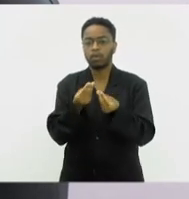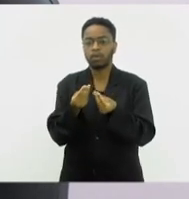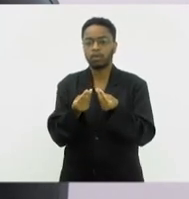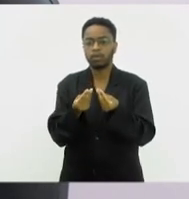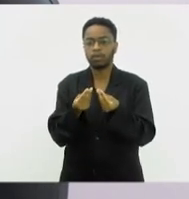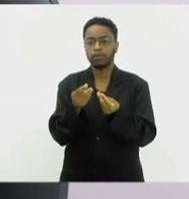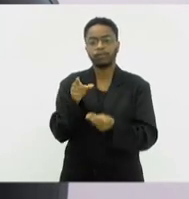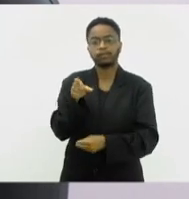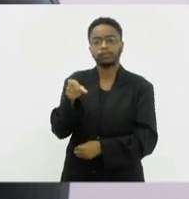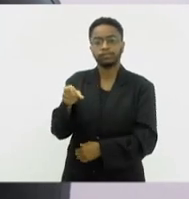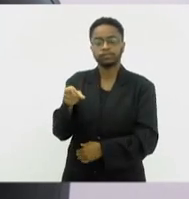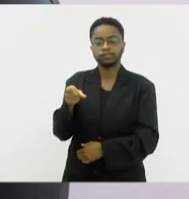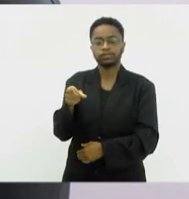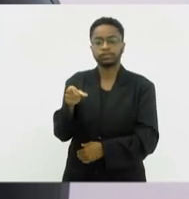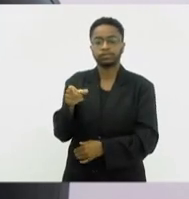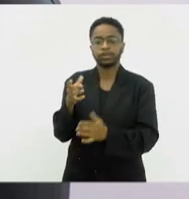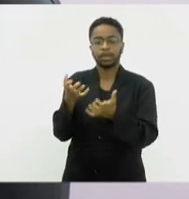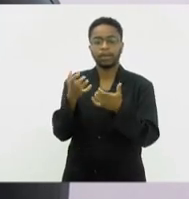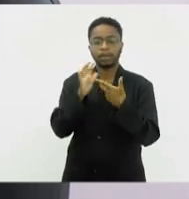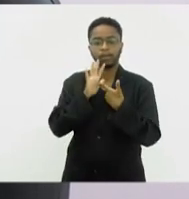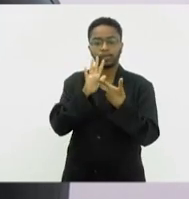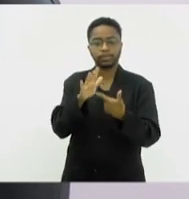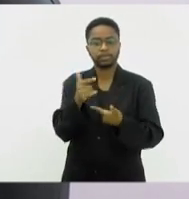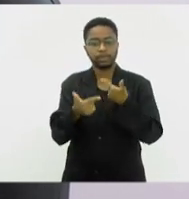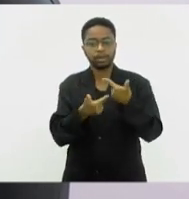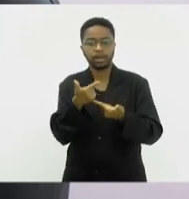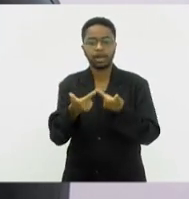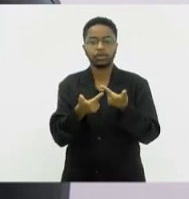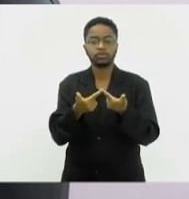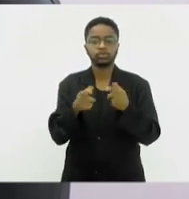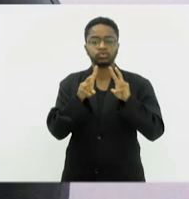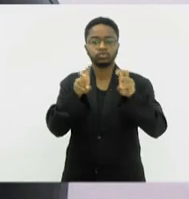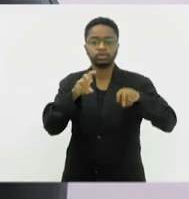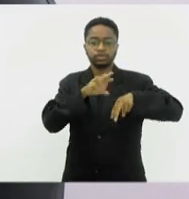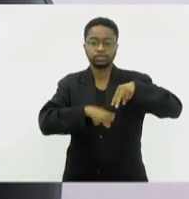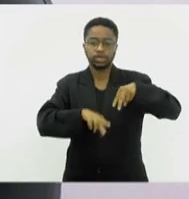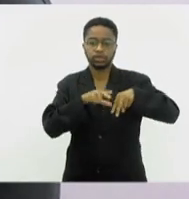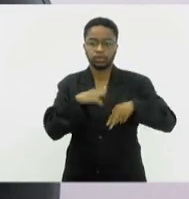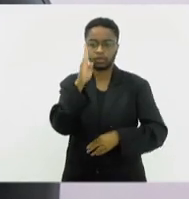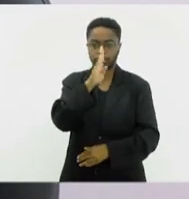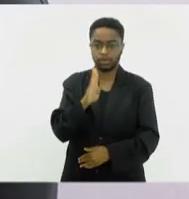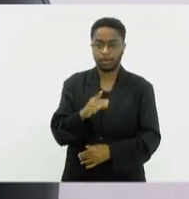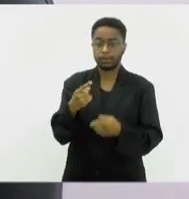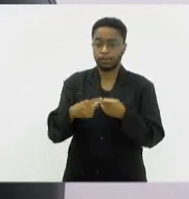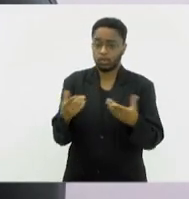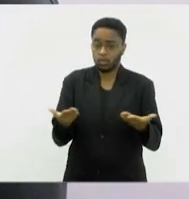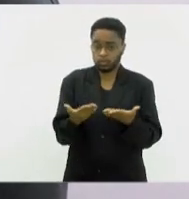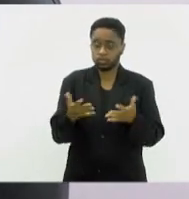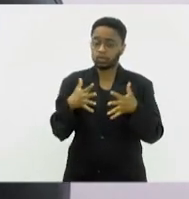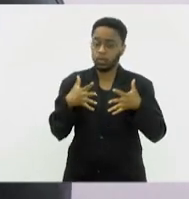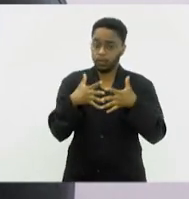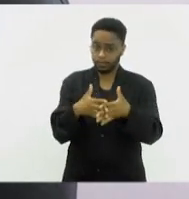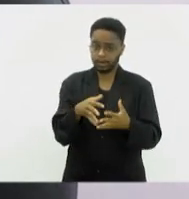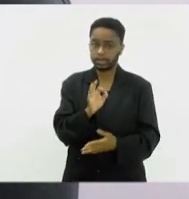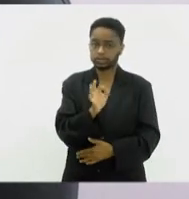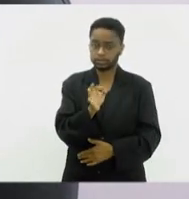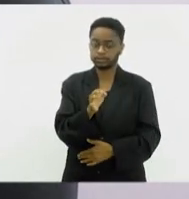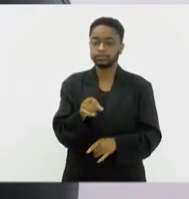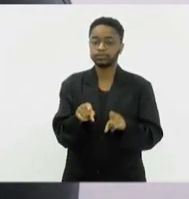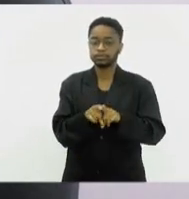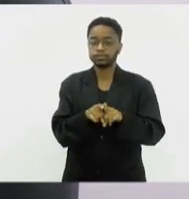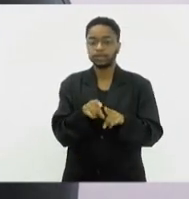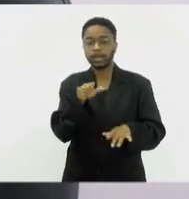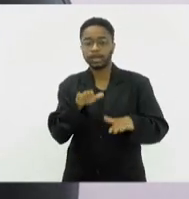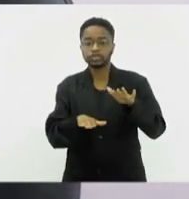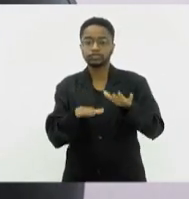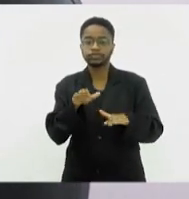a senhorita pretende apresentar o seu trabalho trabalhando esta questão de gênero no Brasil, que hoje é tão complexa, né? E que muitas vezes